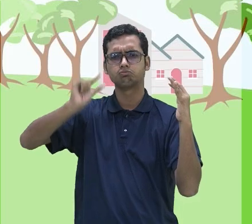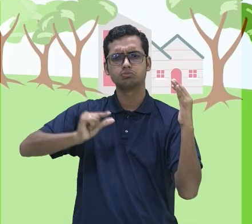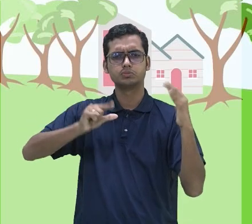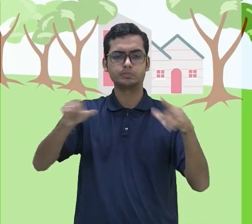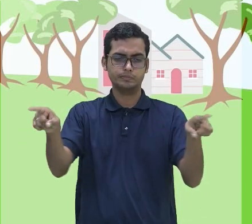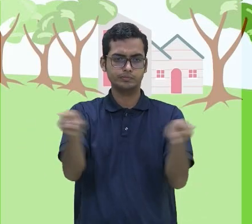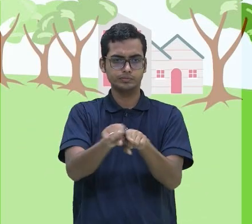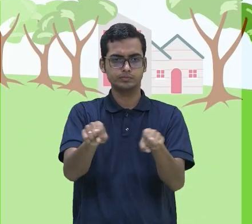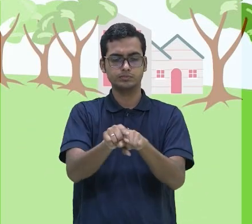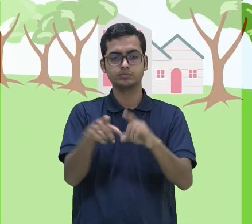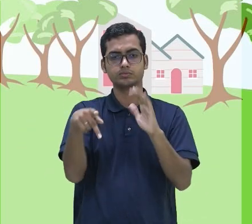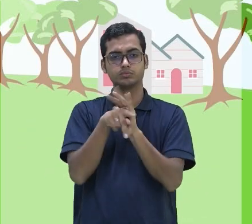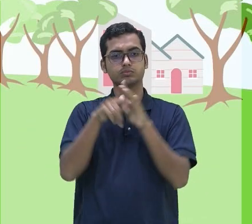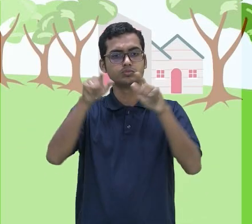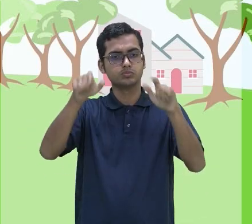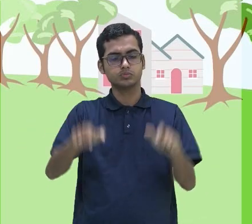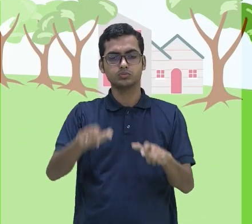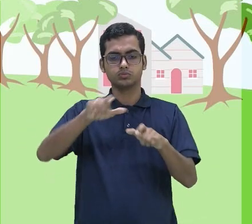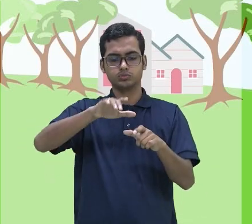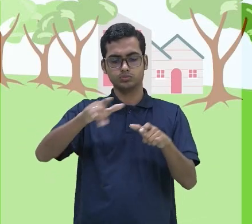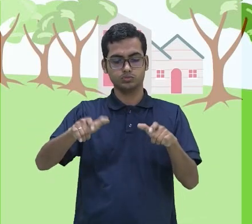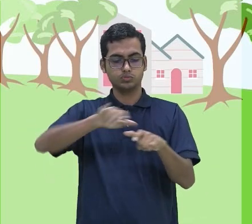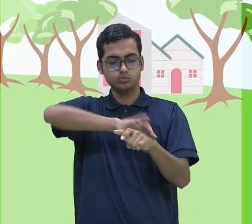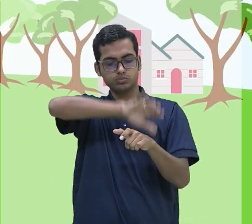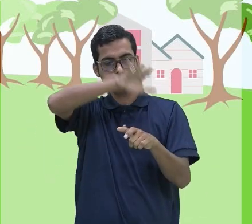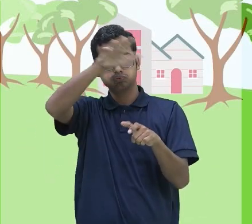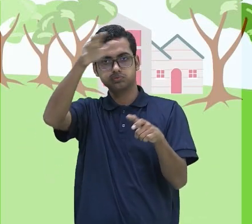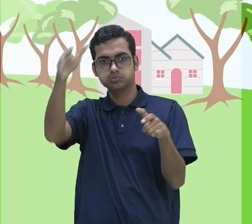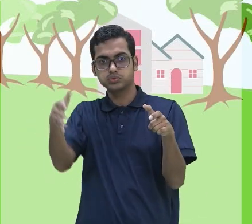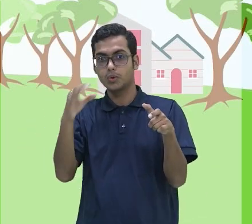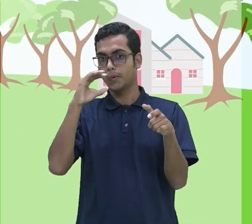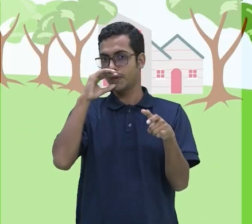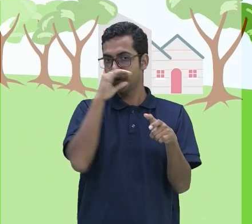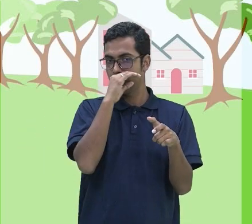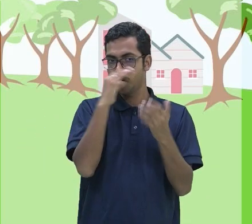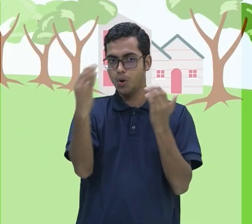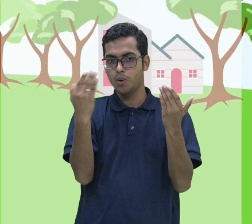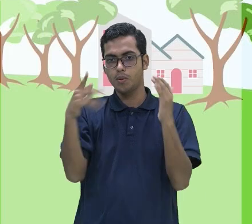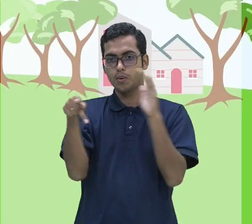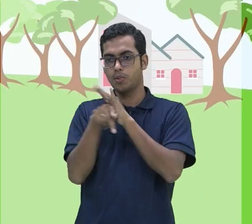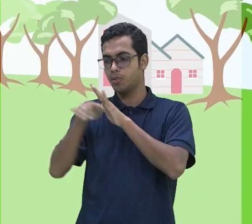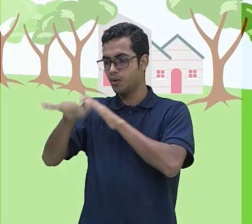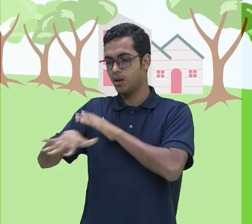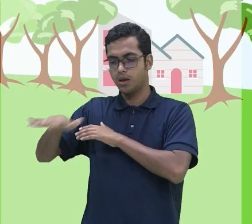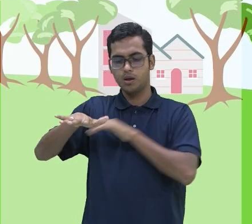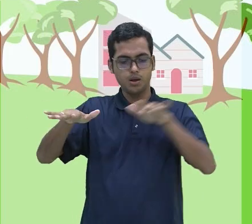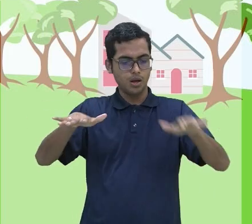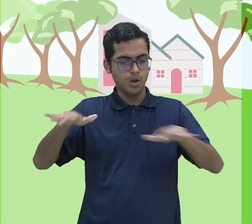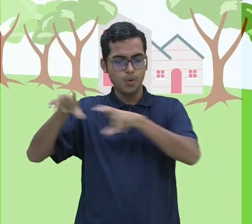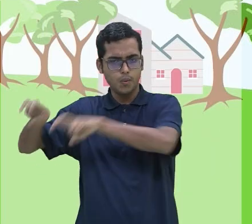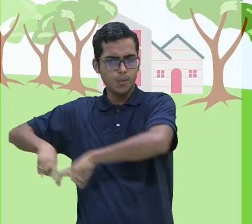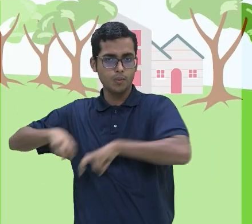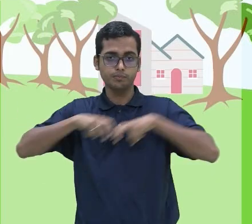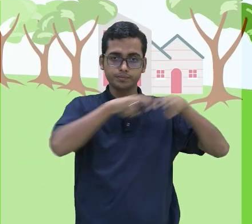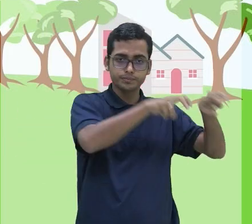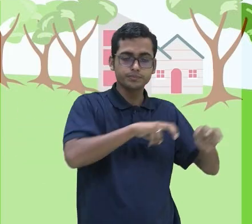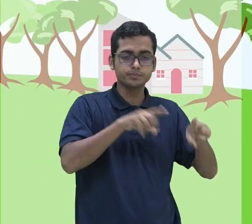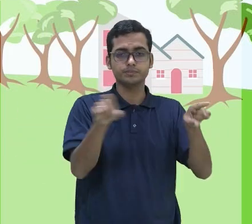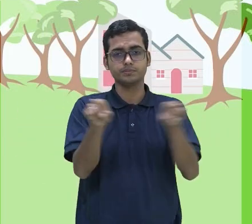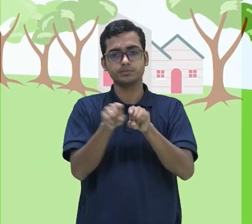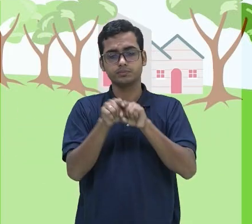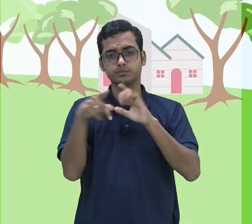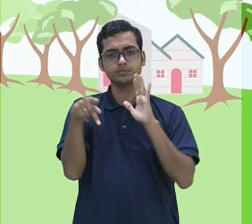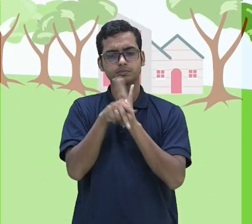fiquem mais quentes do que as áreas rurais ao redor. Então, as ilhas de calor, elas estão,